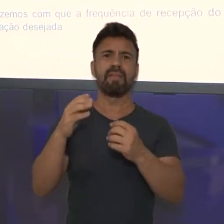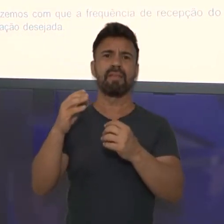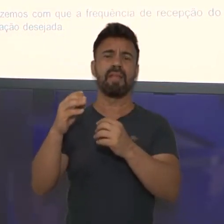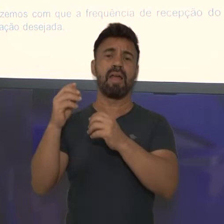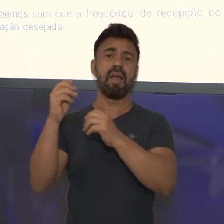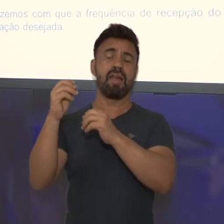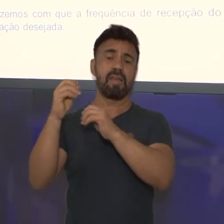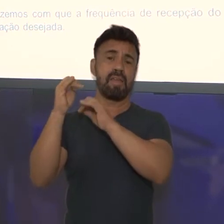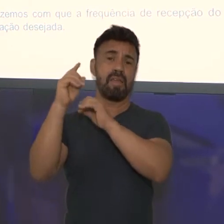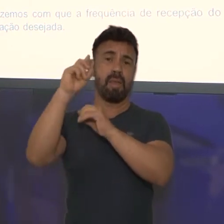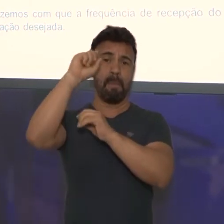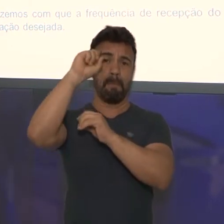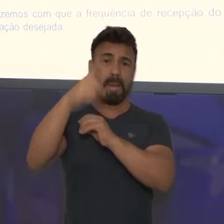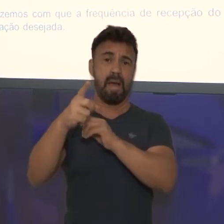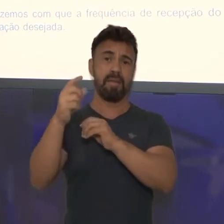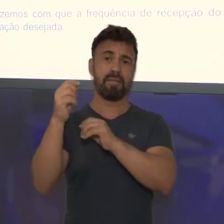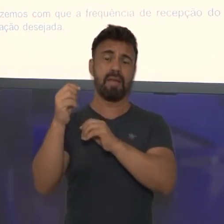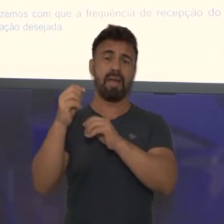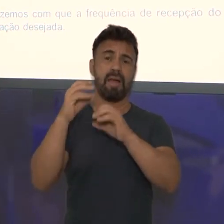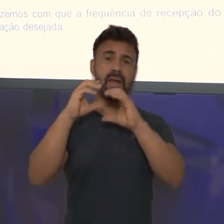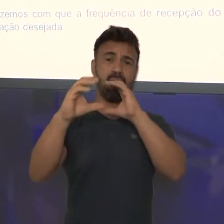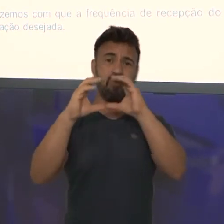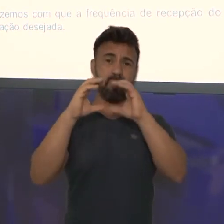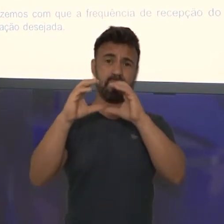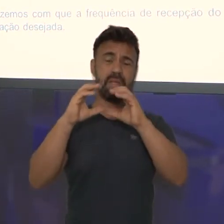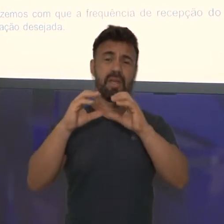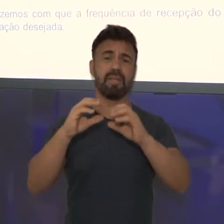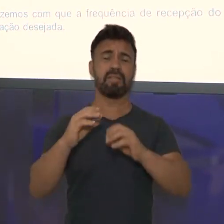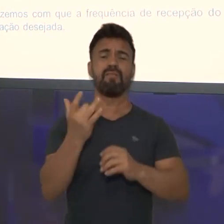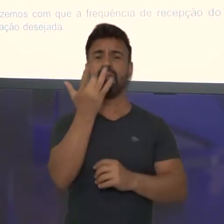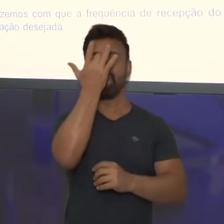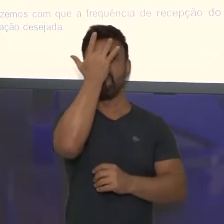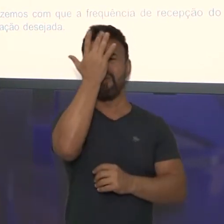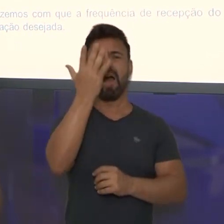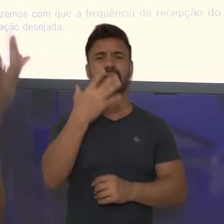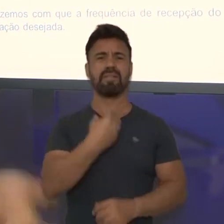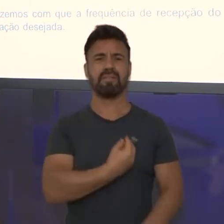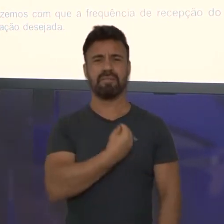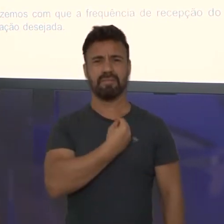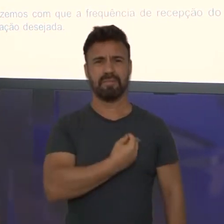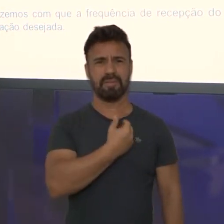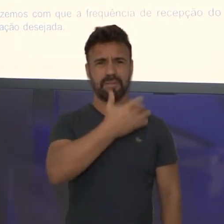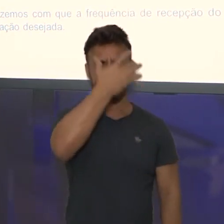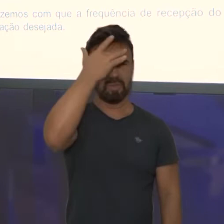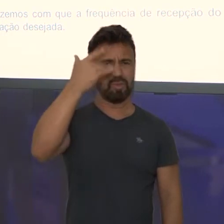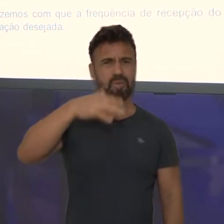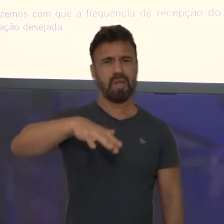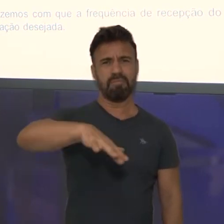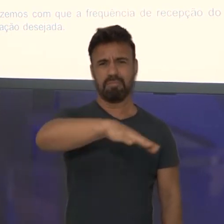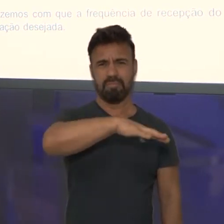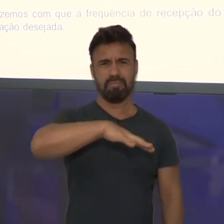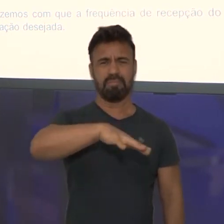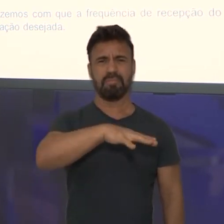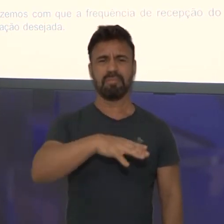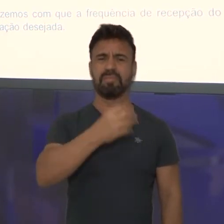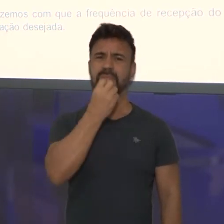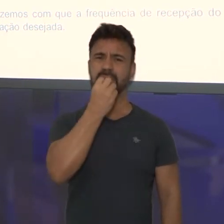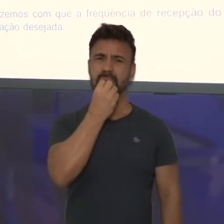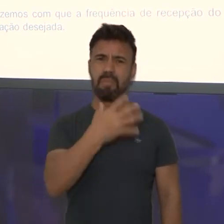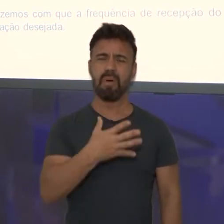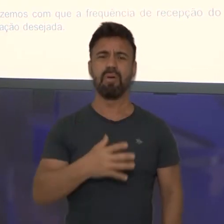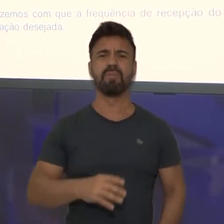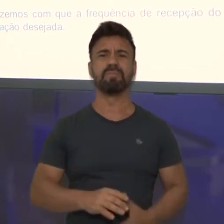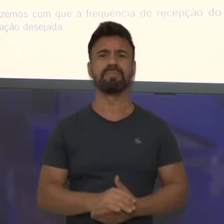ponto receptor. Então, isso facilitou muito a vida de muitas pessoas, trouxe como enorme benefício